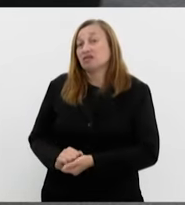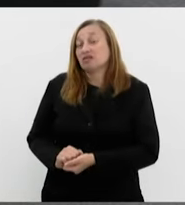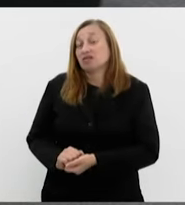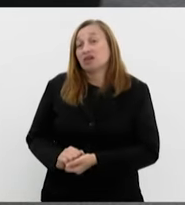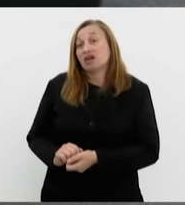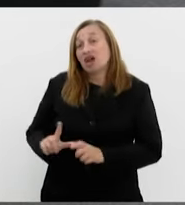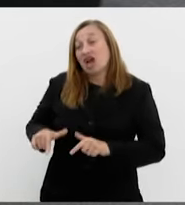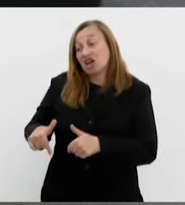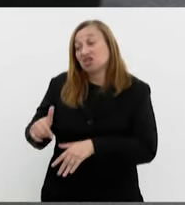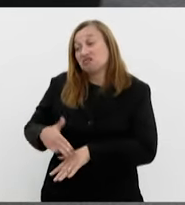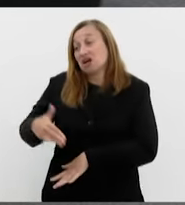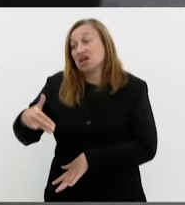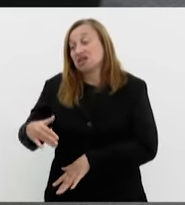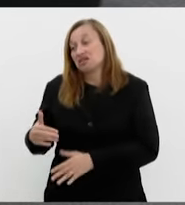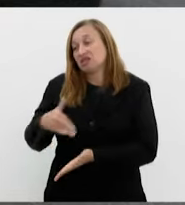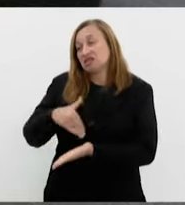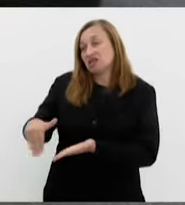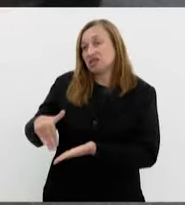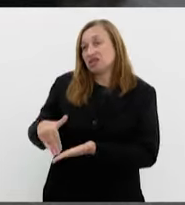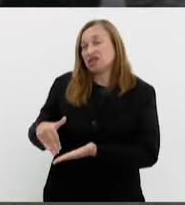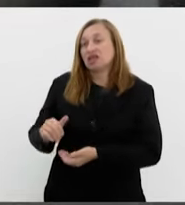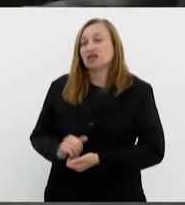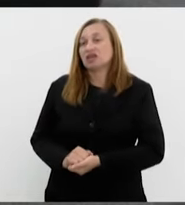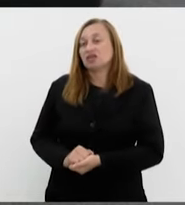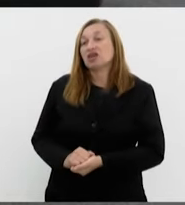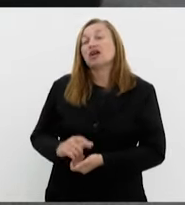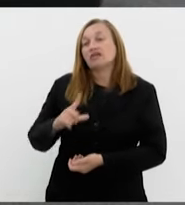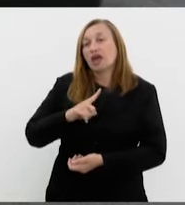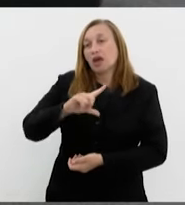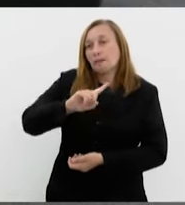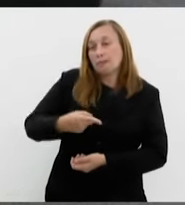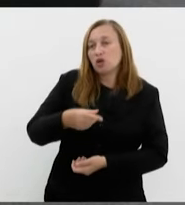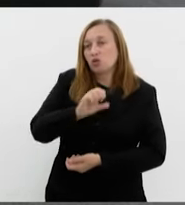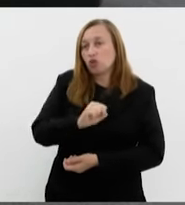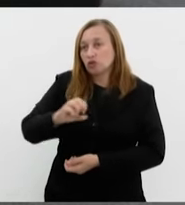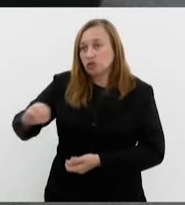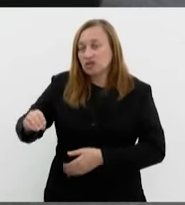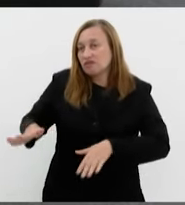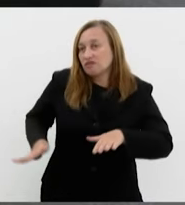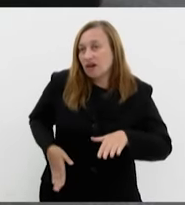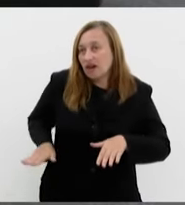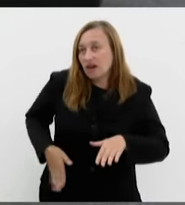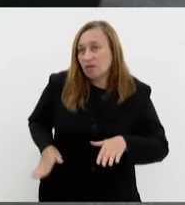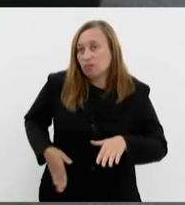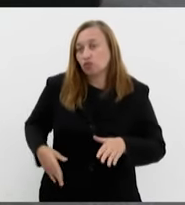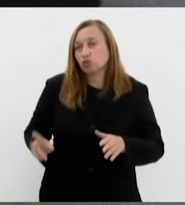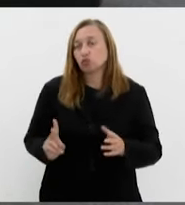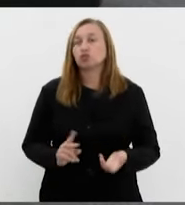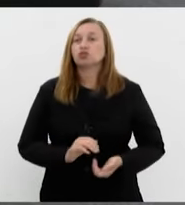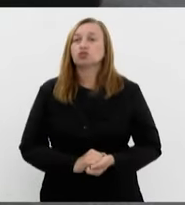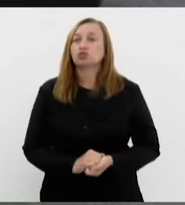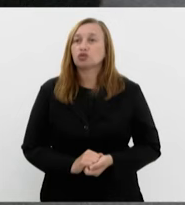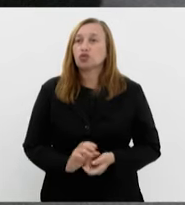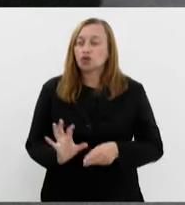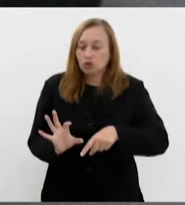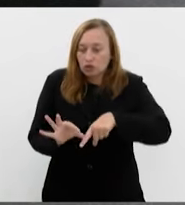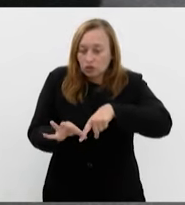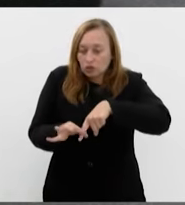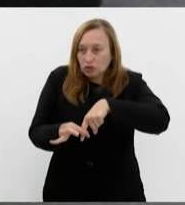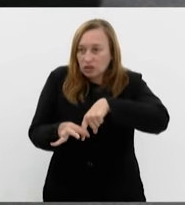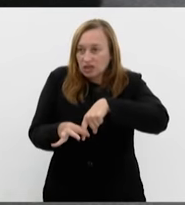secretaria. E aí você tem 1.800 vagabundos condenados pela justiça com tornozeleira que não sabem onde